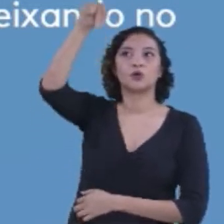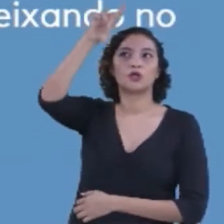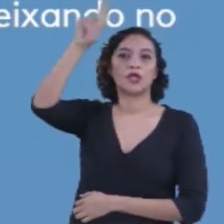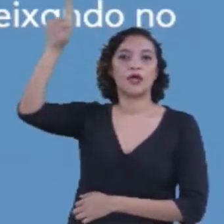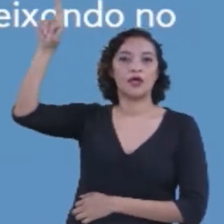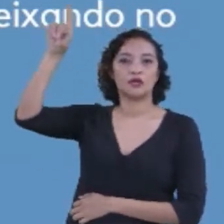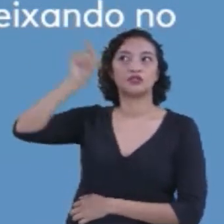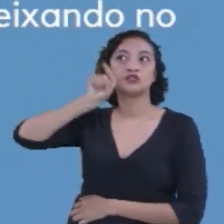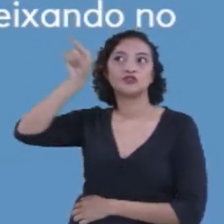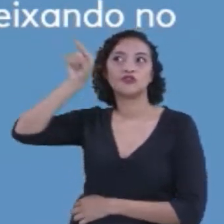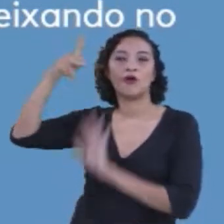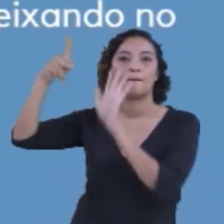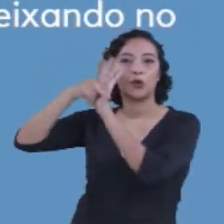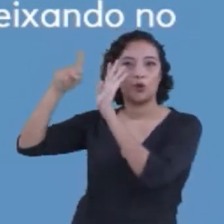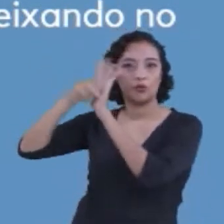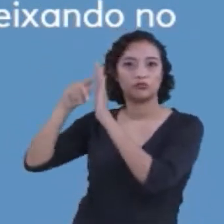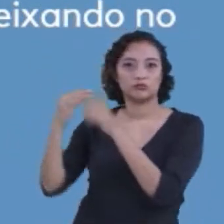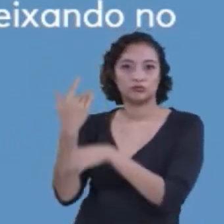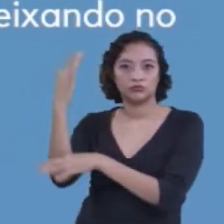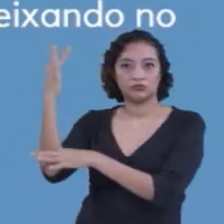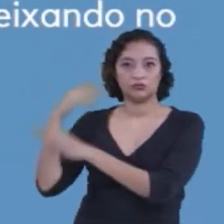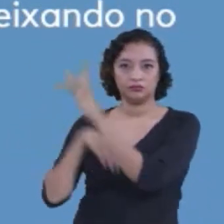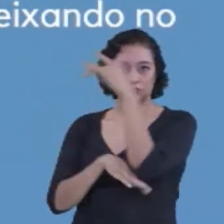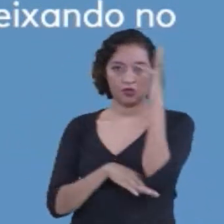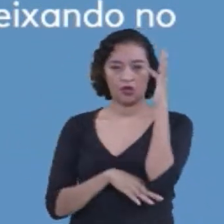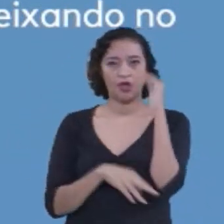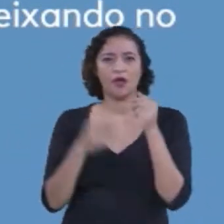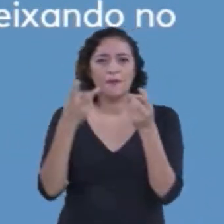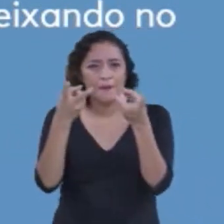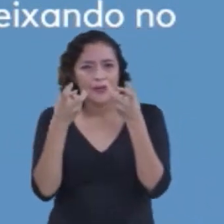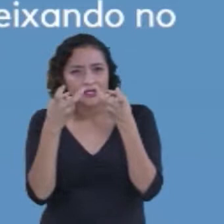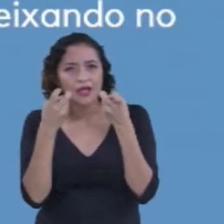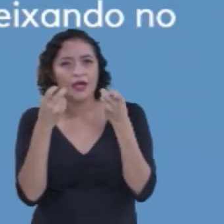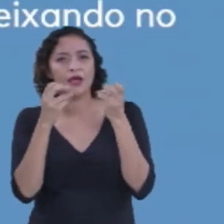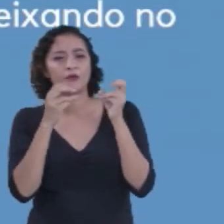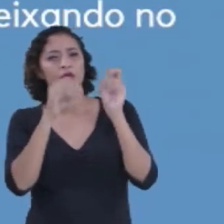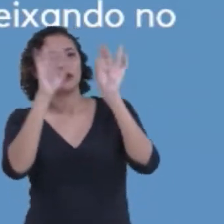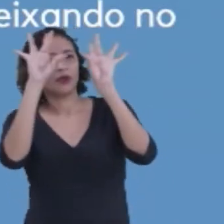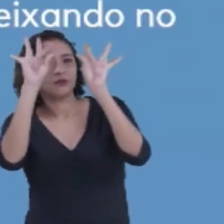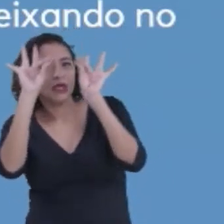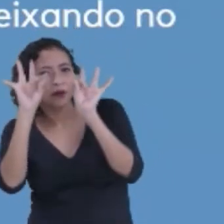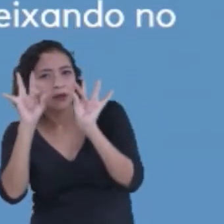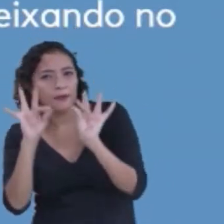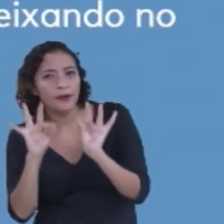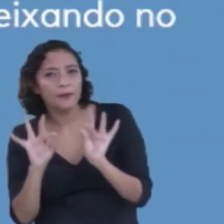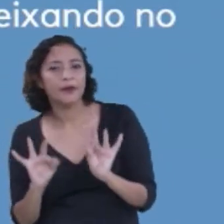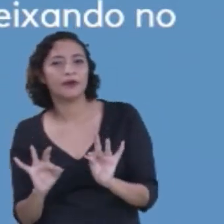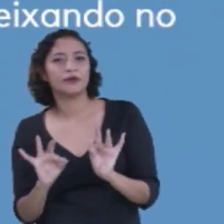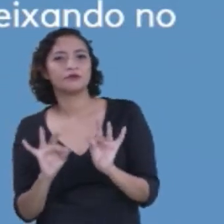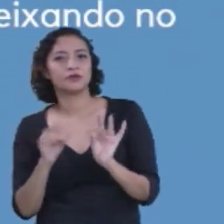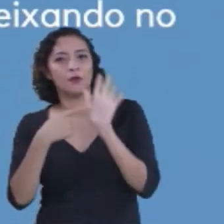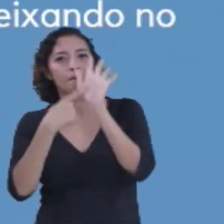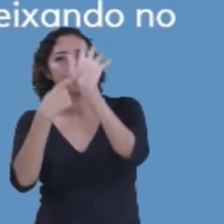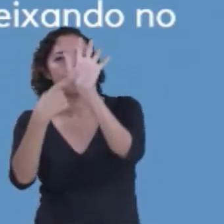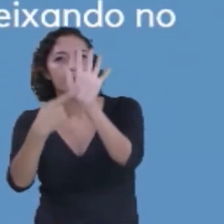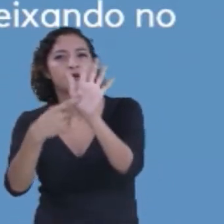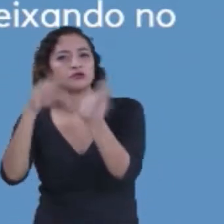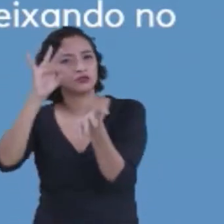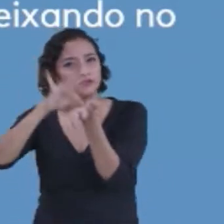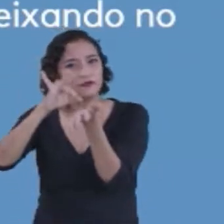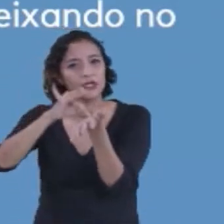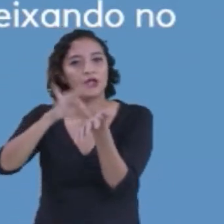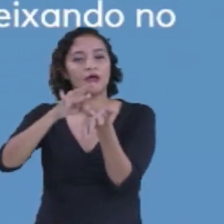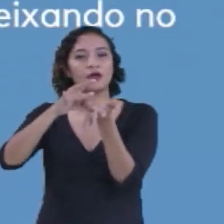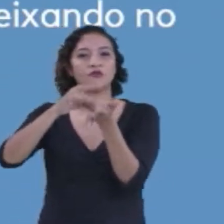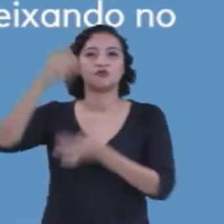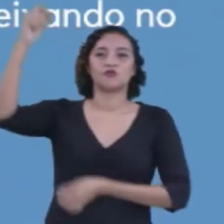Notem que ele vai descrevendo, ele está descrevendo um fato, descrevendo uma situação. Olha só, sob o sol